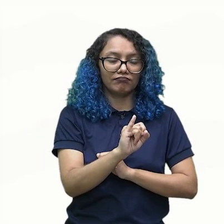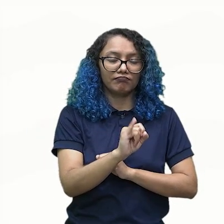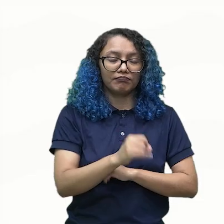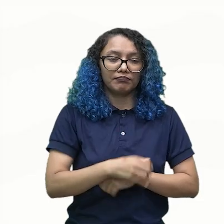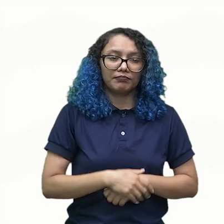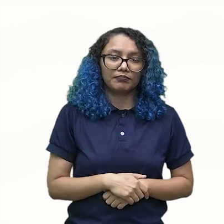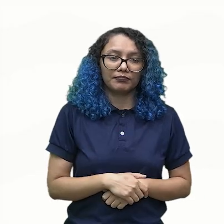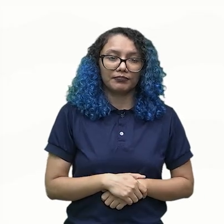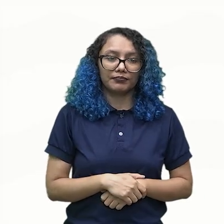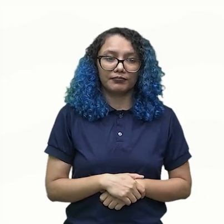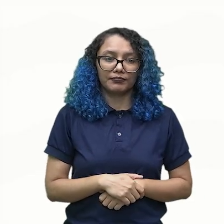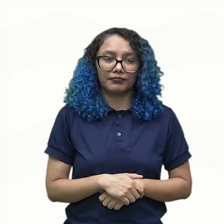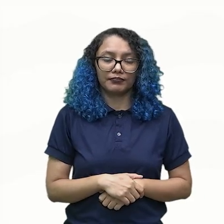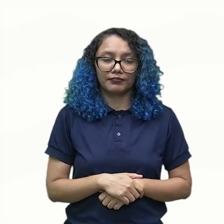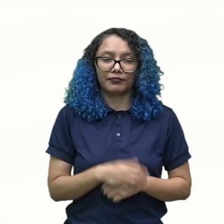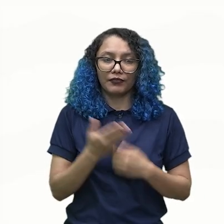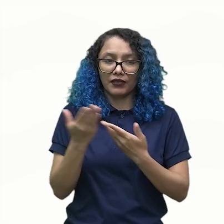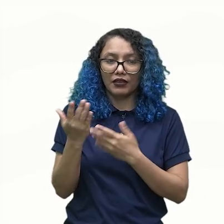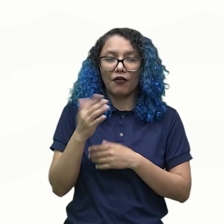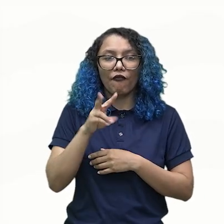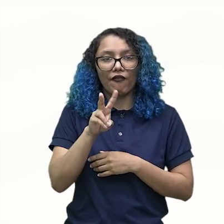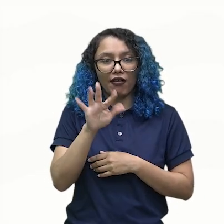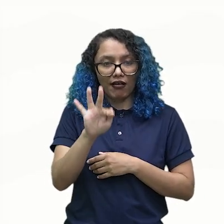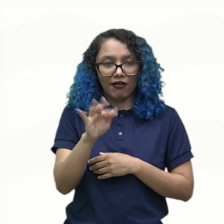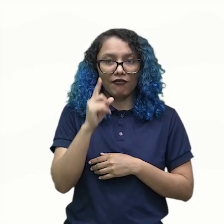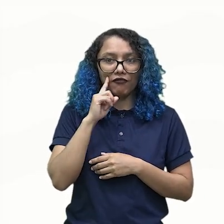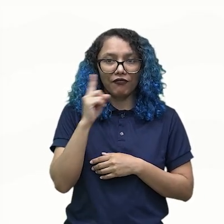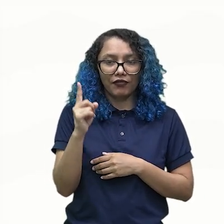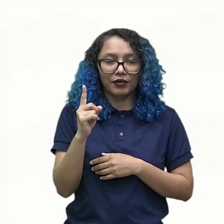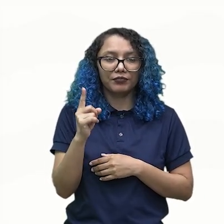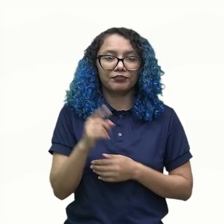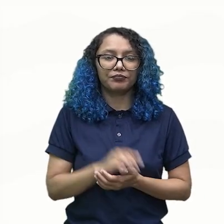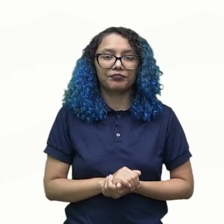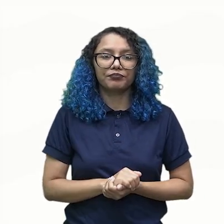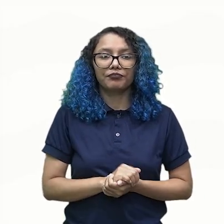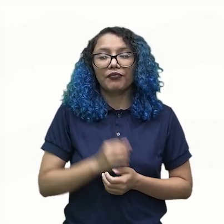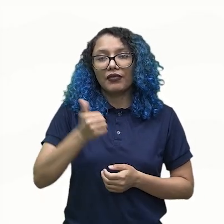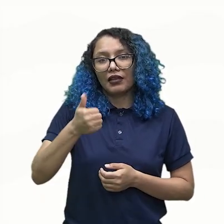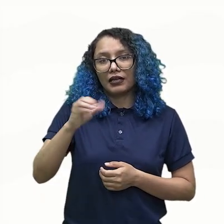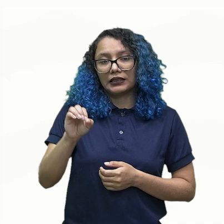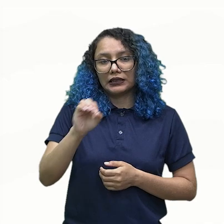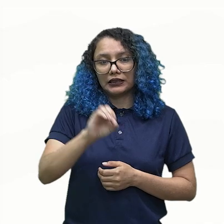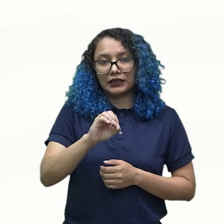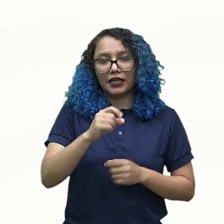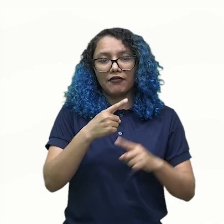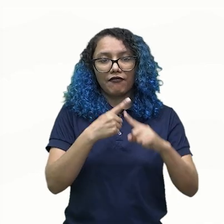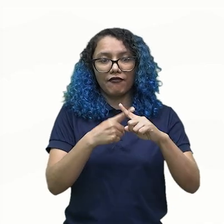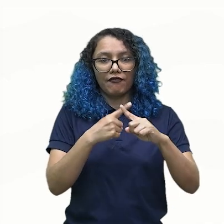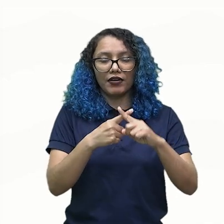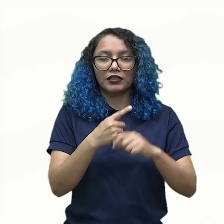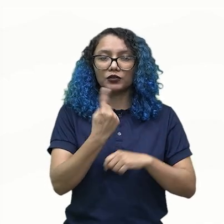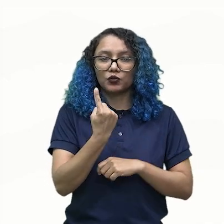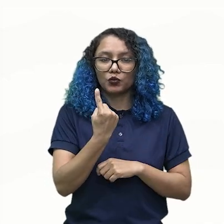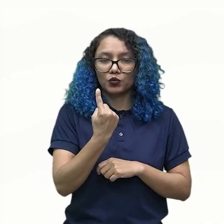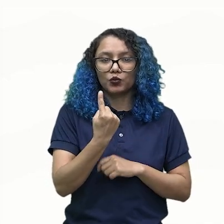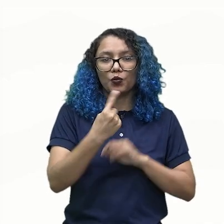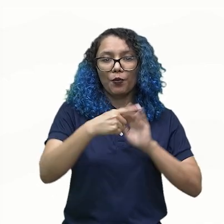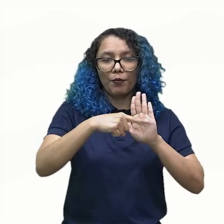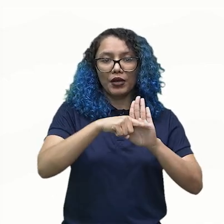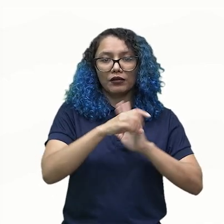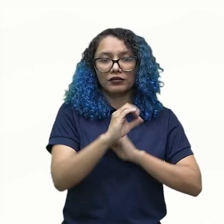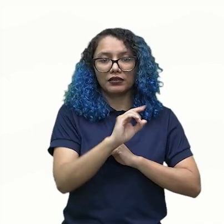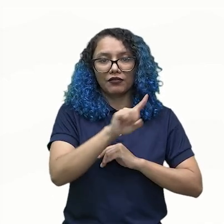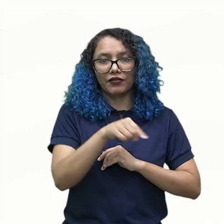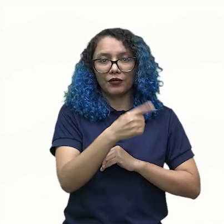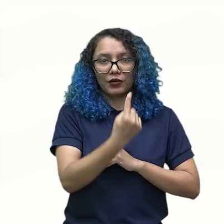seja, pessoal, olha só, o valor final vai ser igual, então, a 100 que multiplica 1 menos